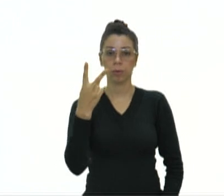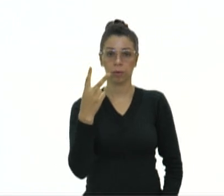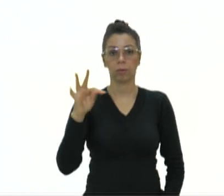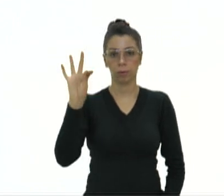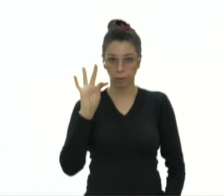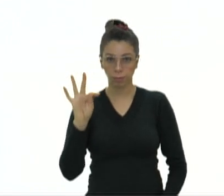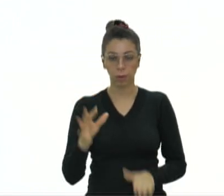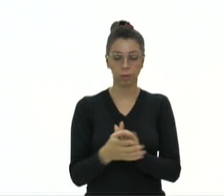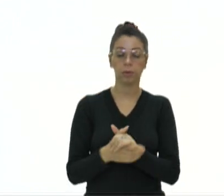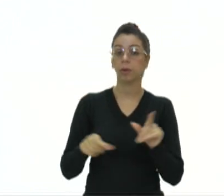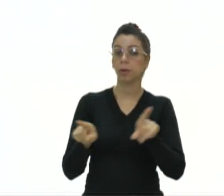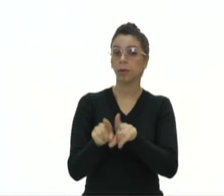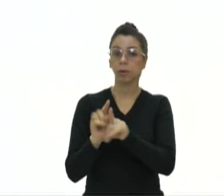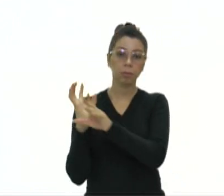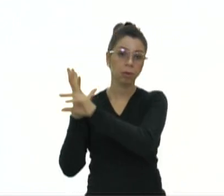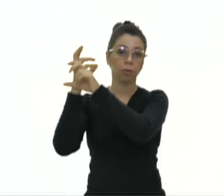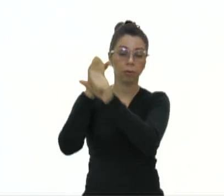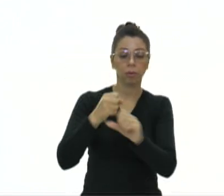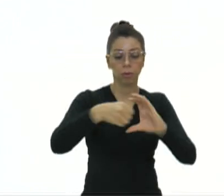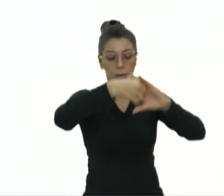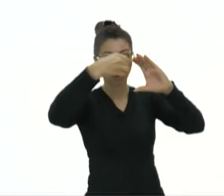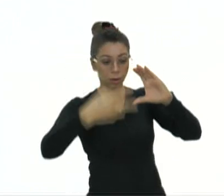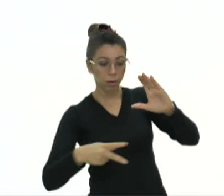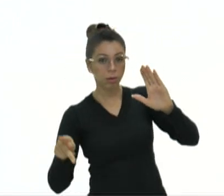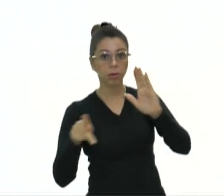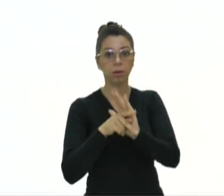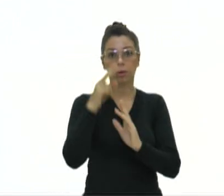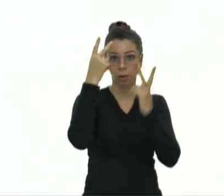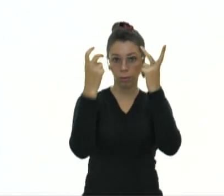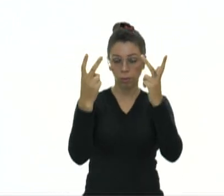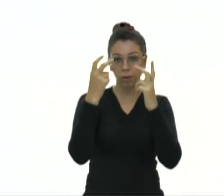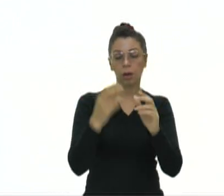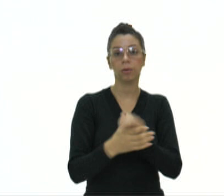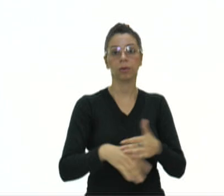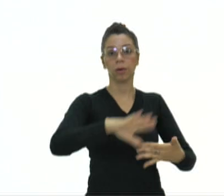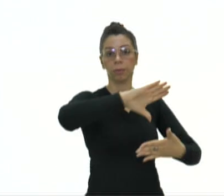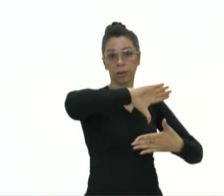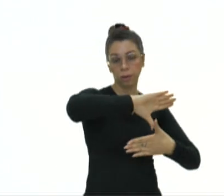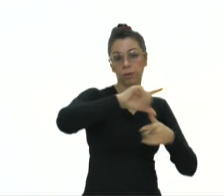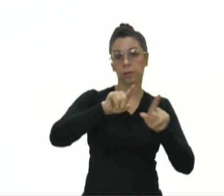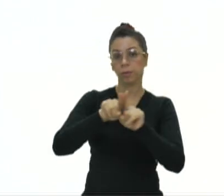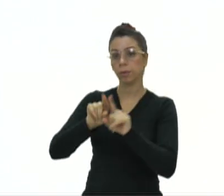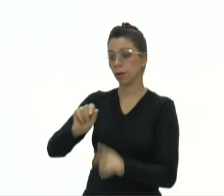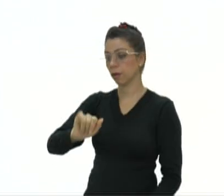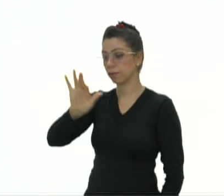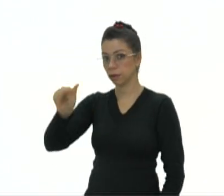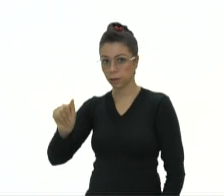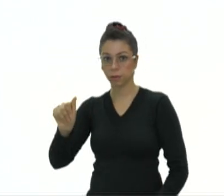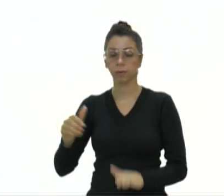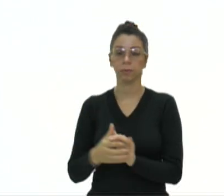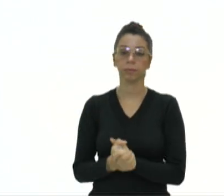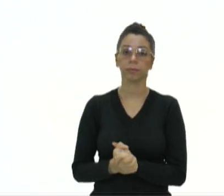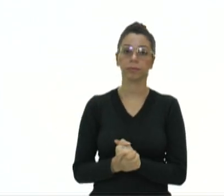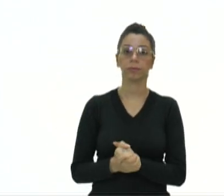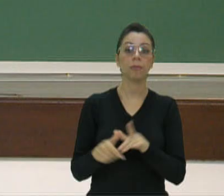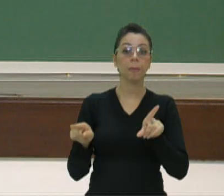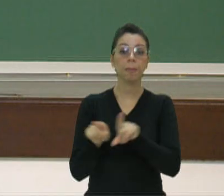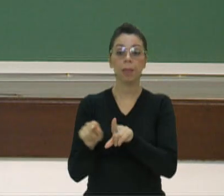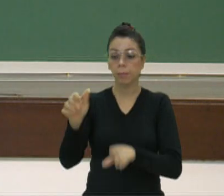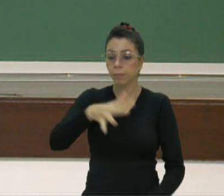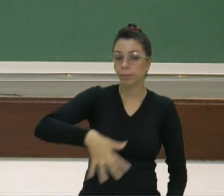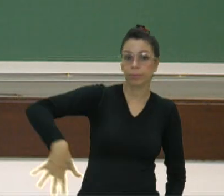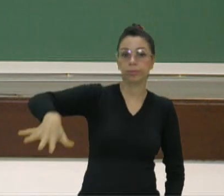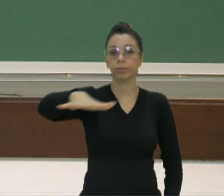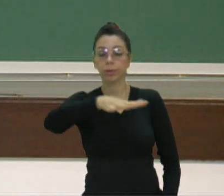resgate de algumas características naturais do continente americano e africano e finalizaremos com algumas questões ligadas à regionalização, que